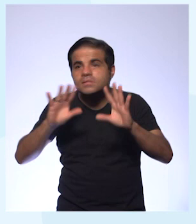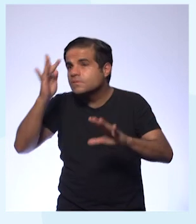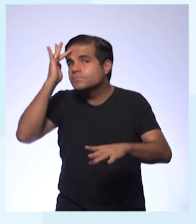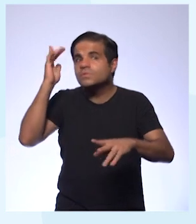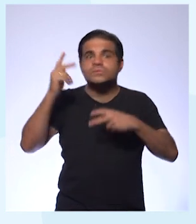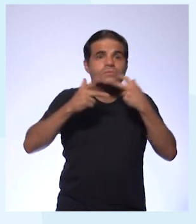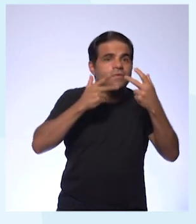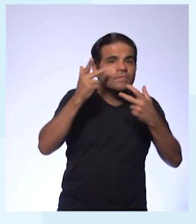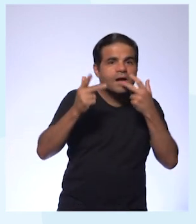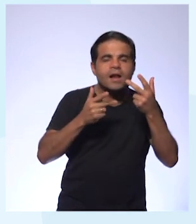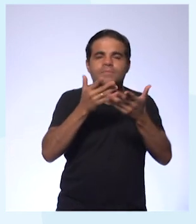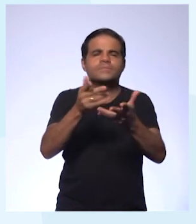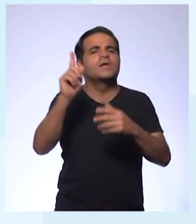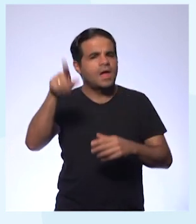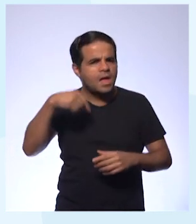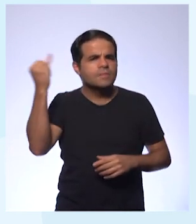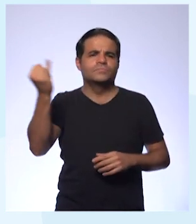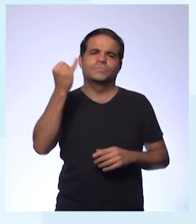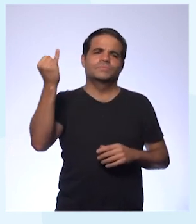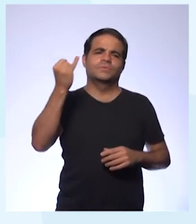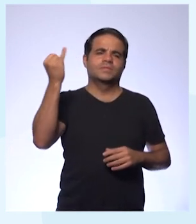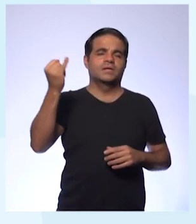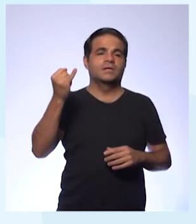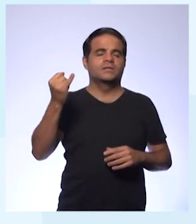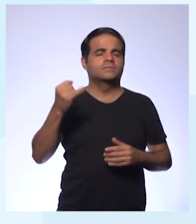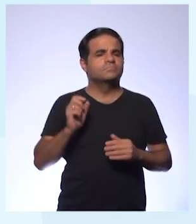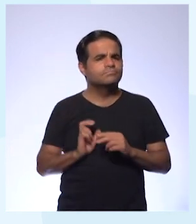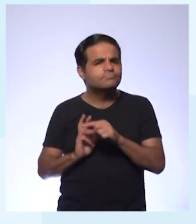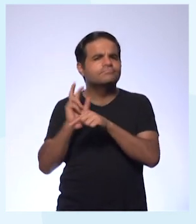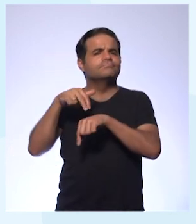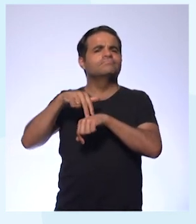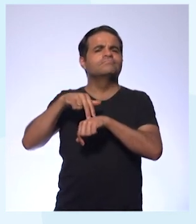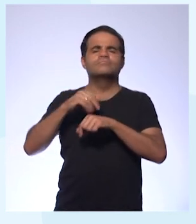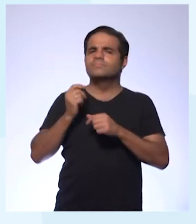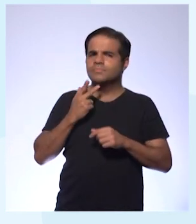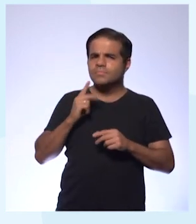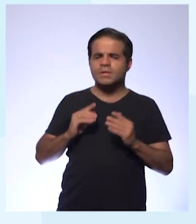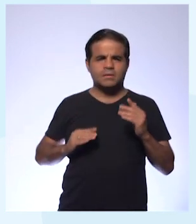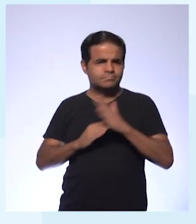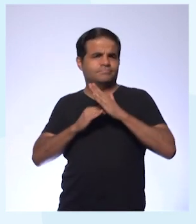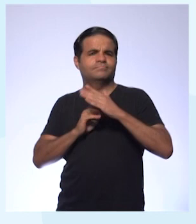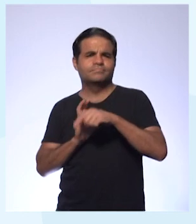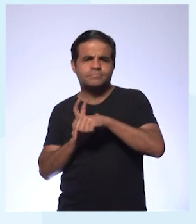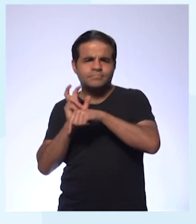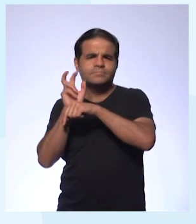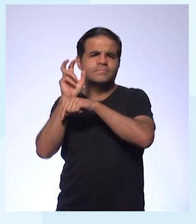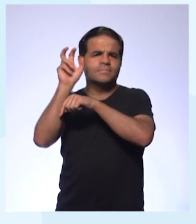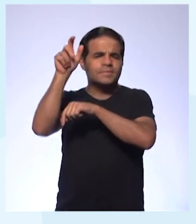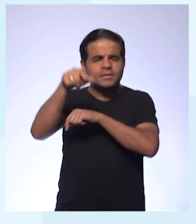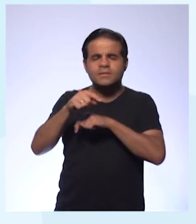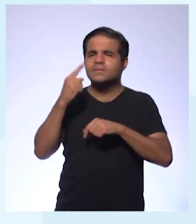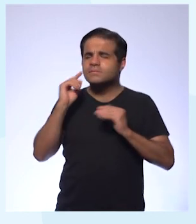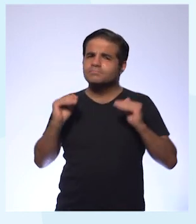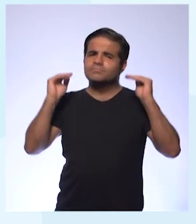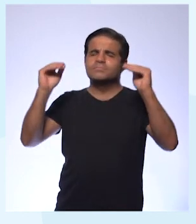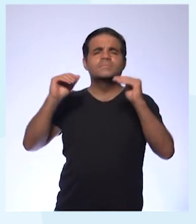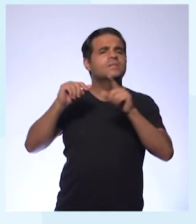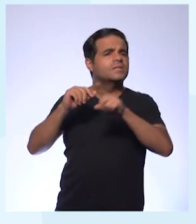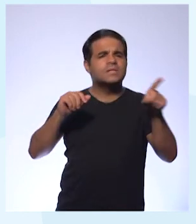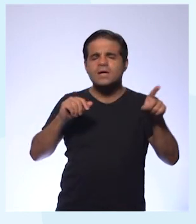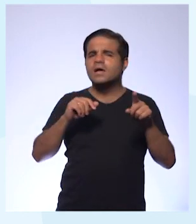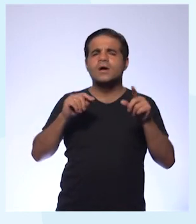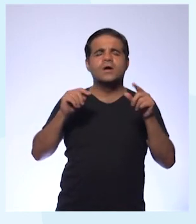têm a dizer. É muito importante. Suba, faça os obstáculos degraus para aquilo que você acha supremo, mas